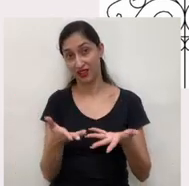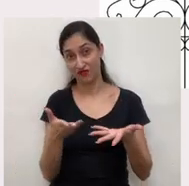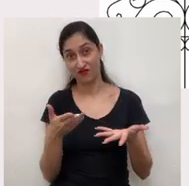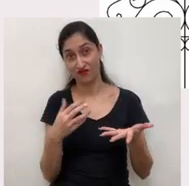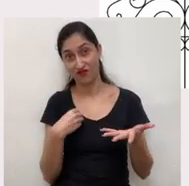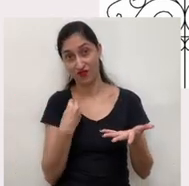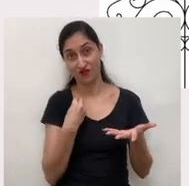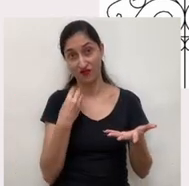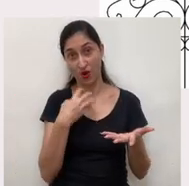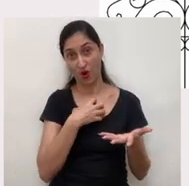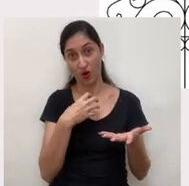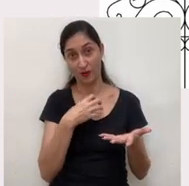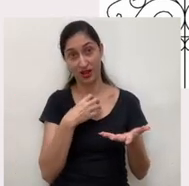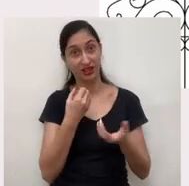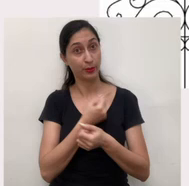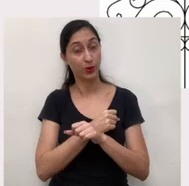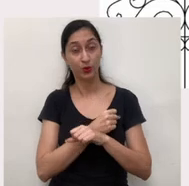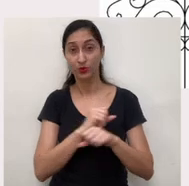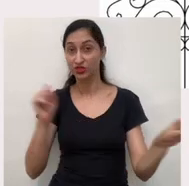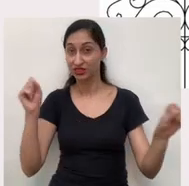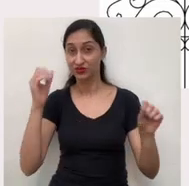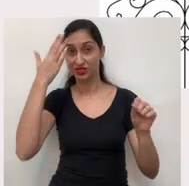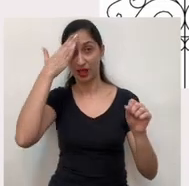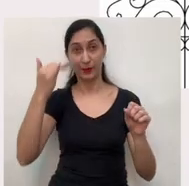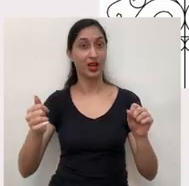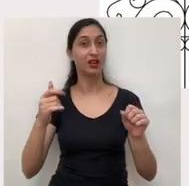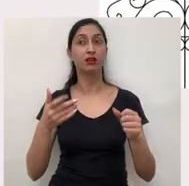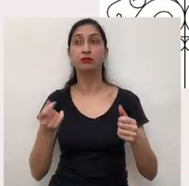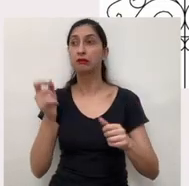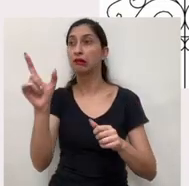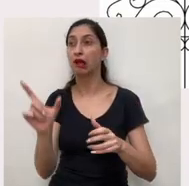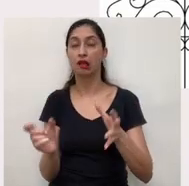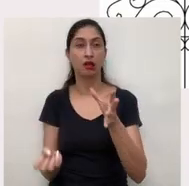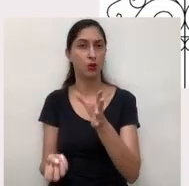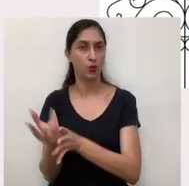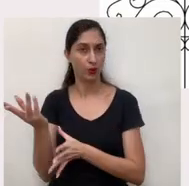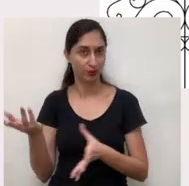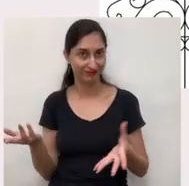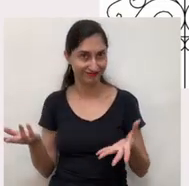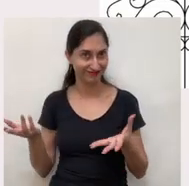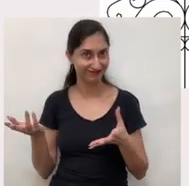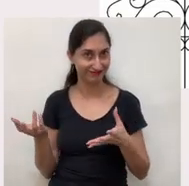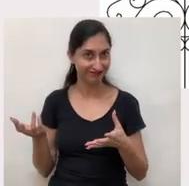que é impossível encontrar a origem, né? Assim, tem até